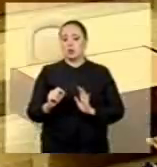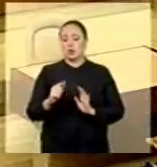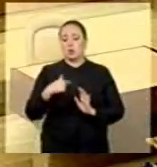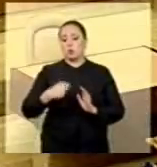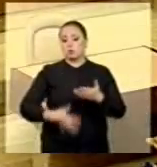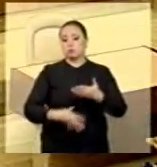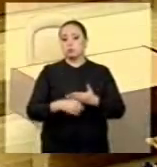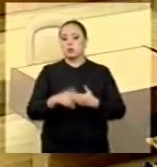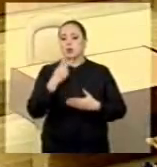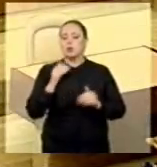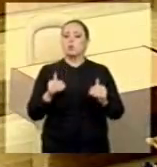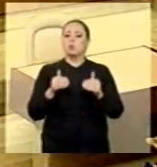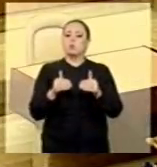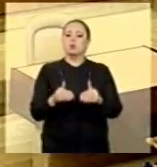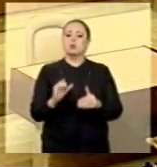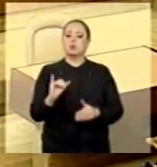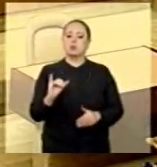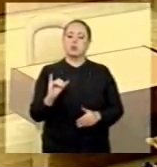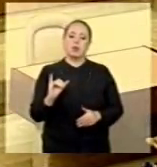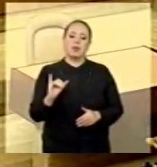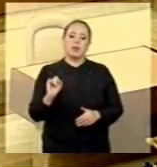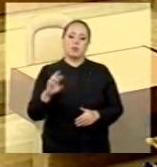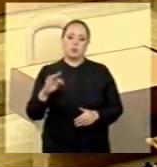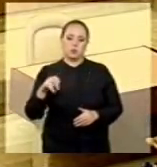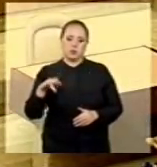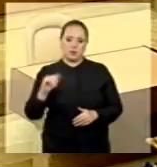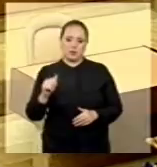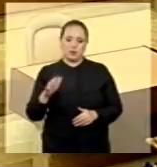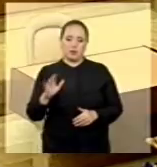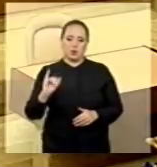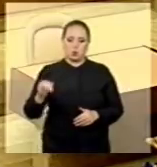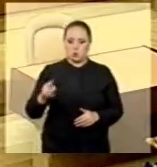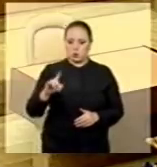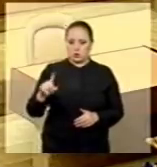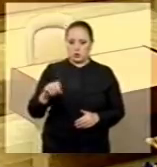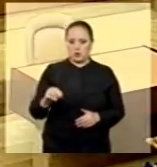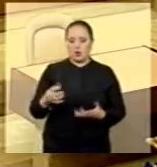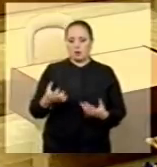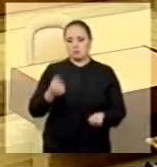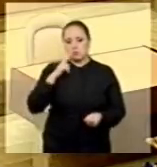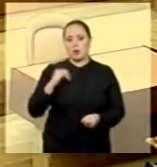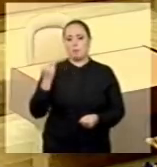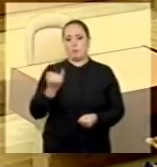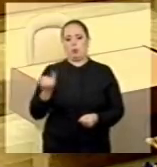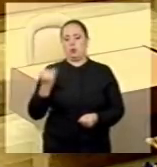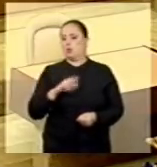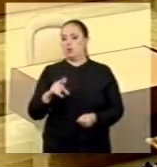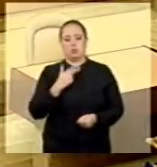presidente, enfatizam a circunstância que, a meu juízo, assume absoluto relevo de que não se